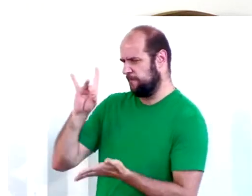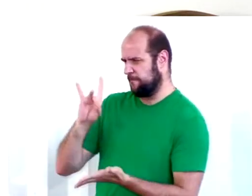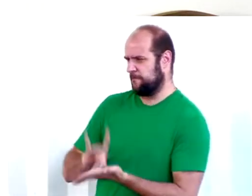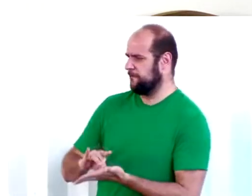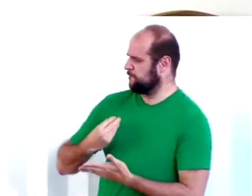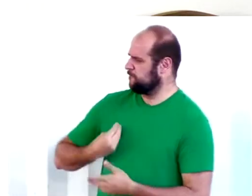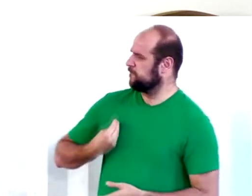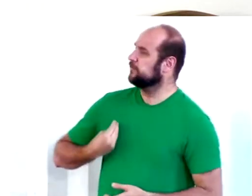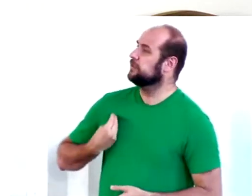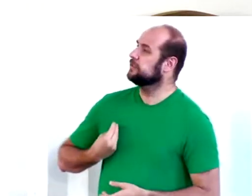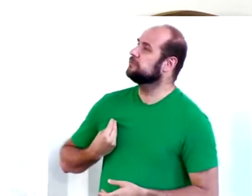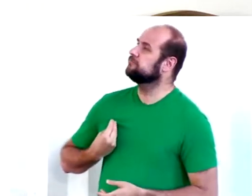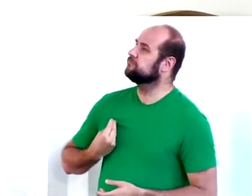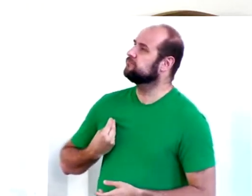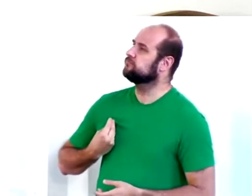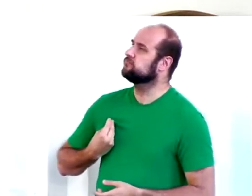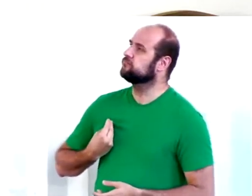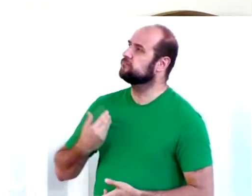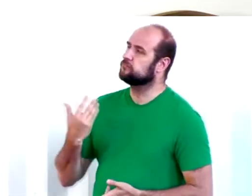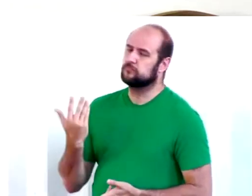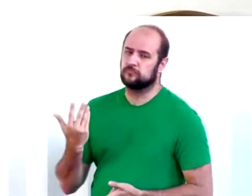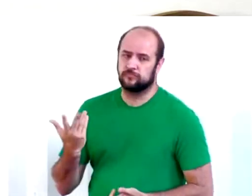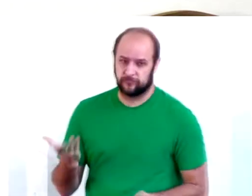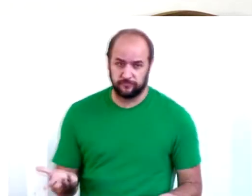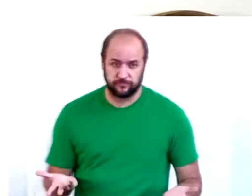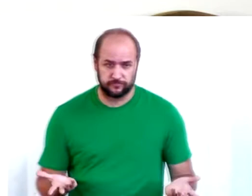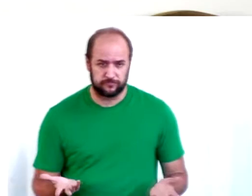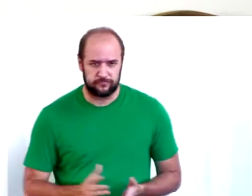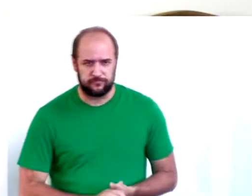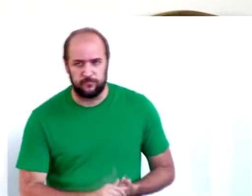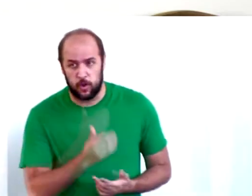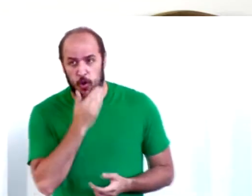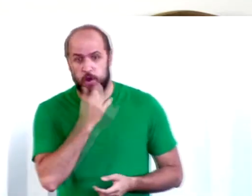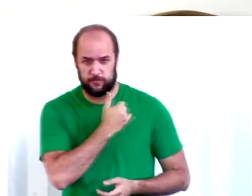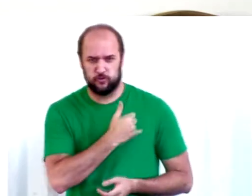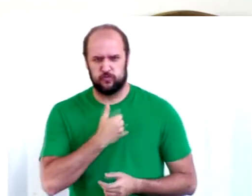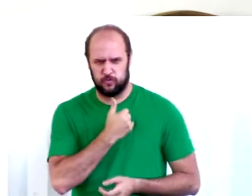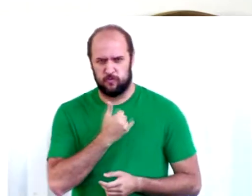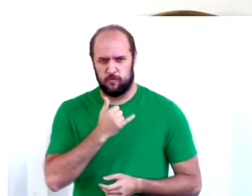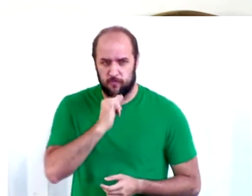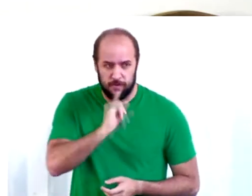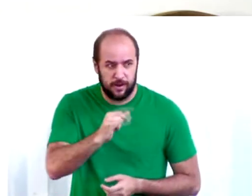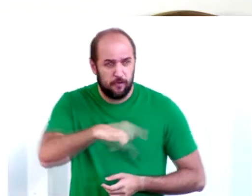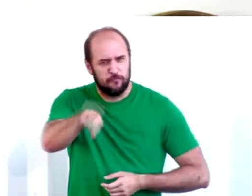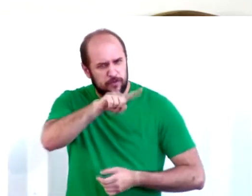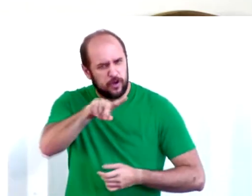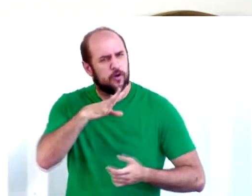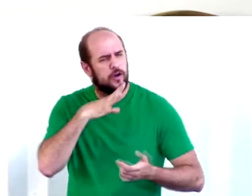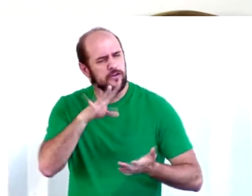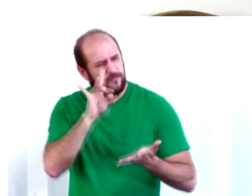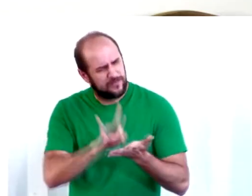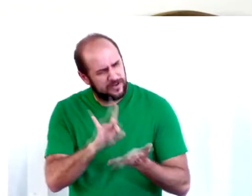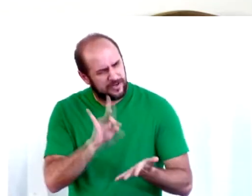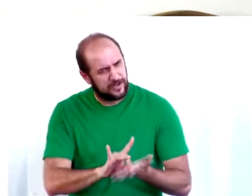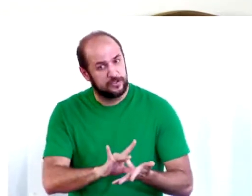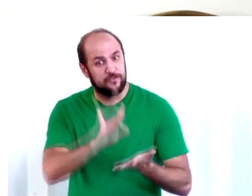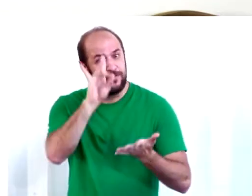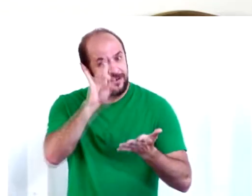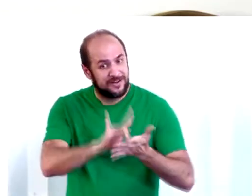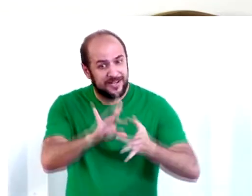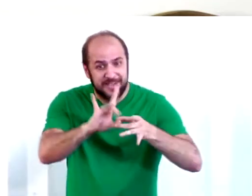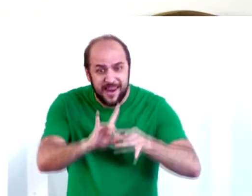verdade e a vida. João disse, conhecereis a verdade e a verdade vos